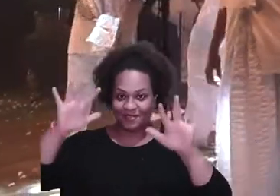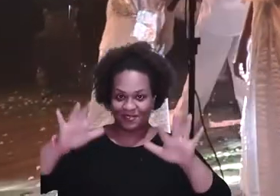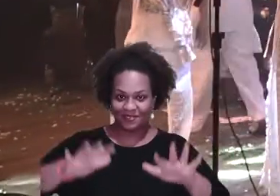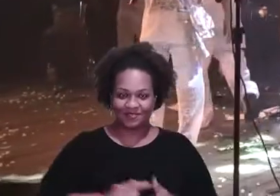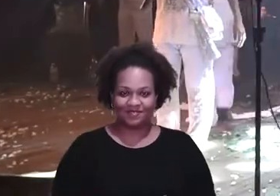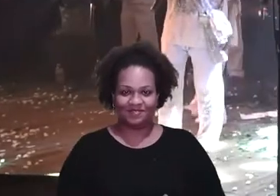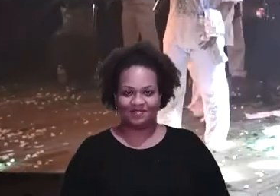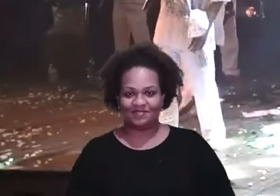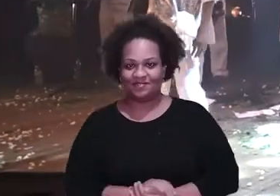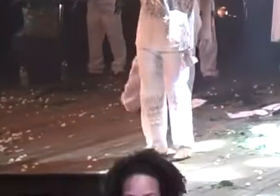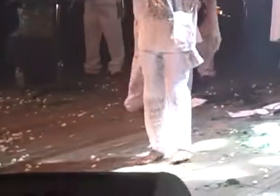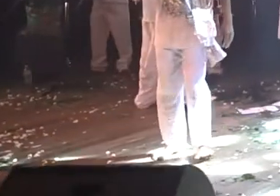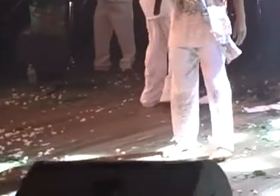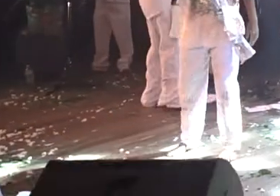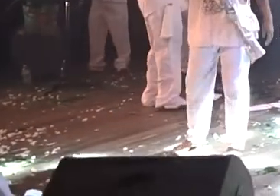G